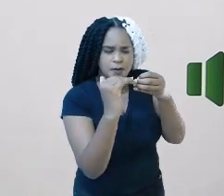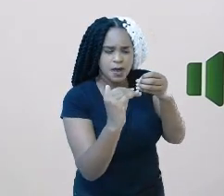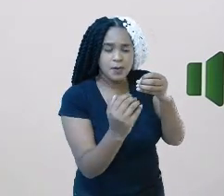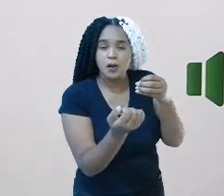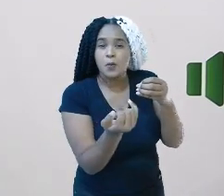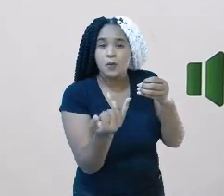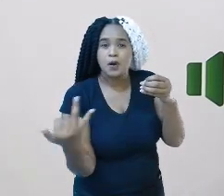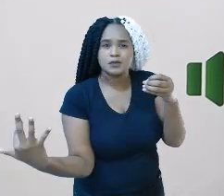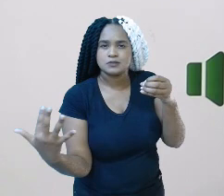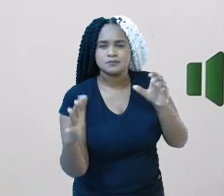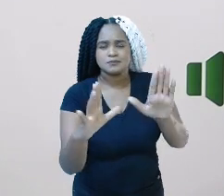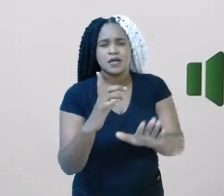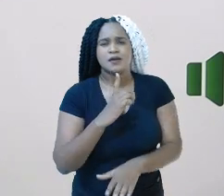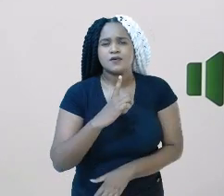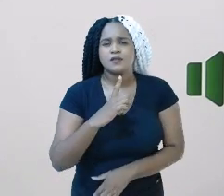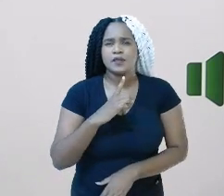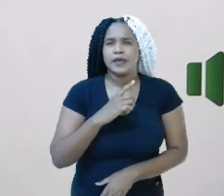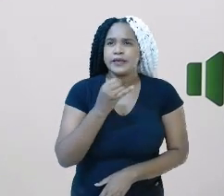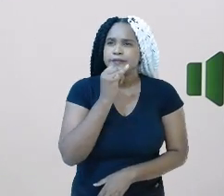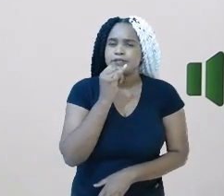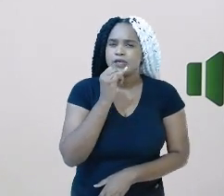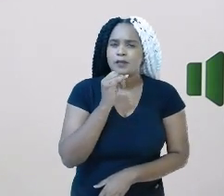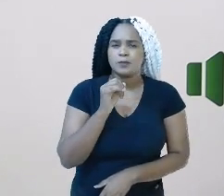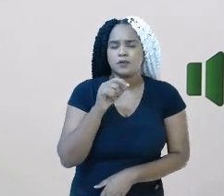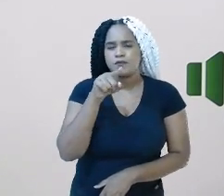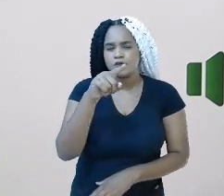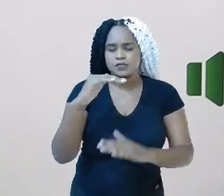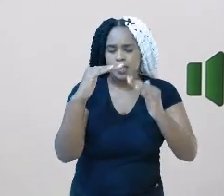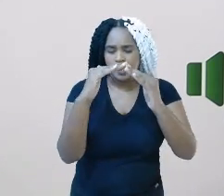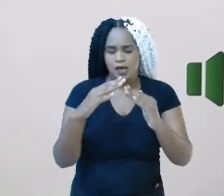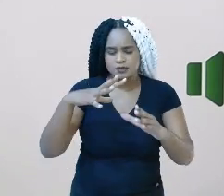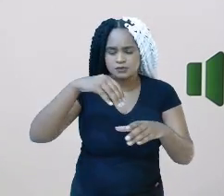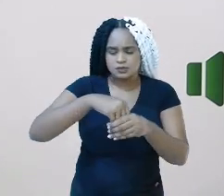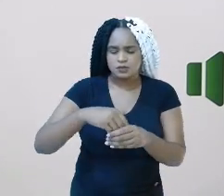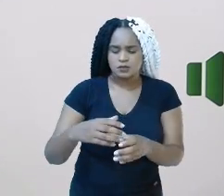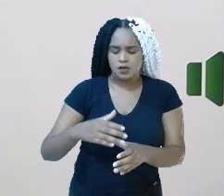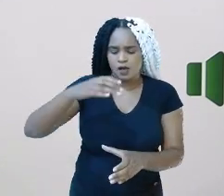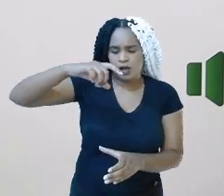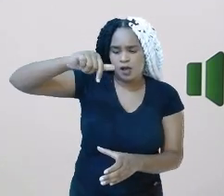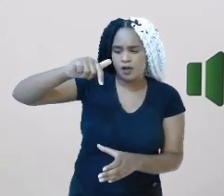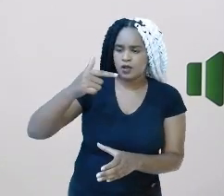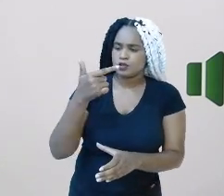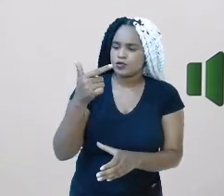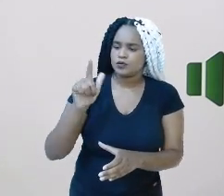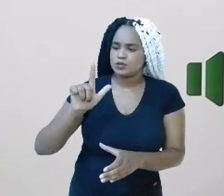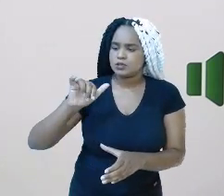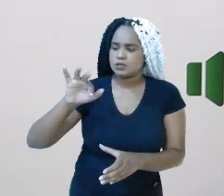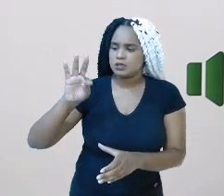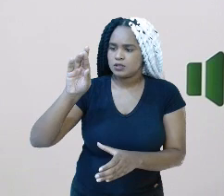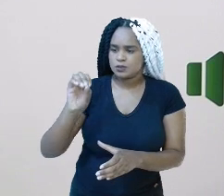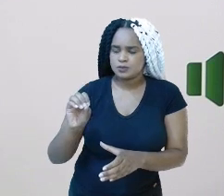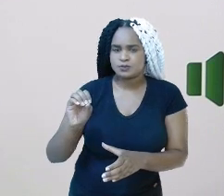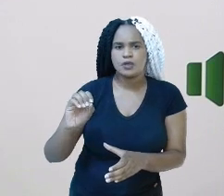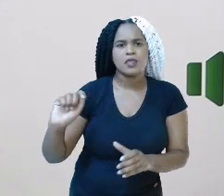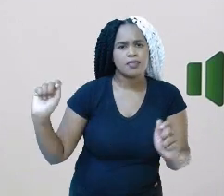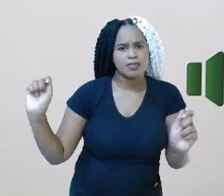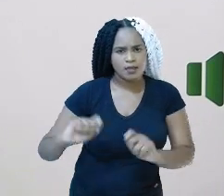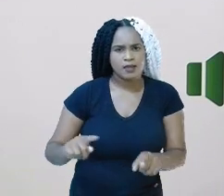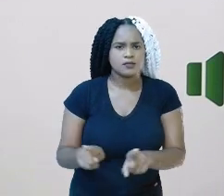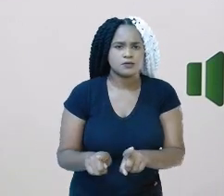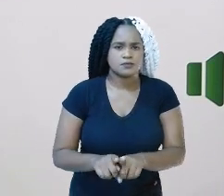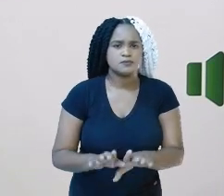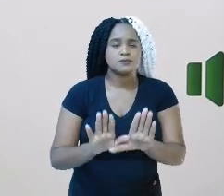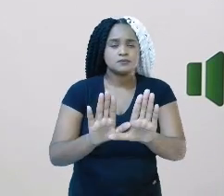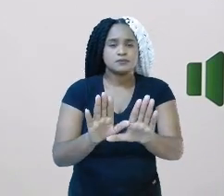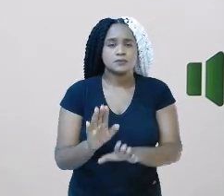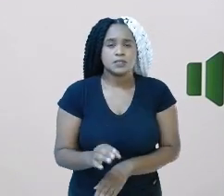eu tenho aquela minha garrafa de 2 litros. Eu posso utilizar como referência também? Pode, mas se a gente for